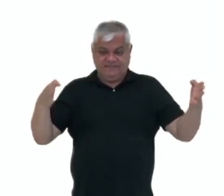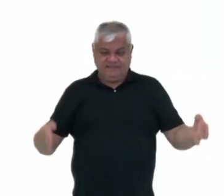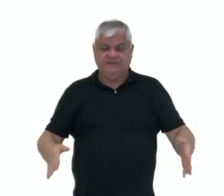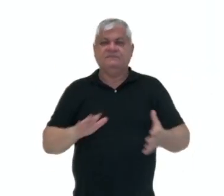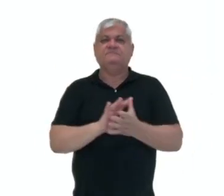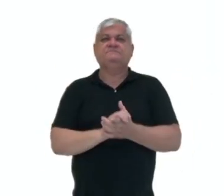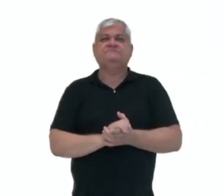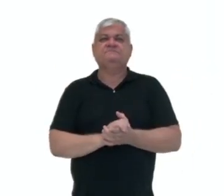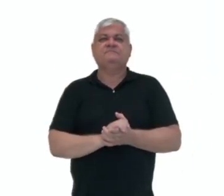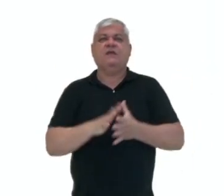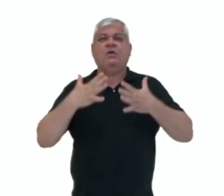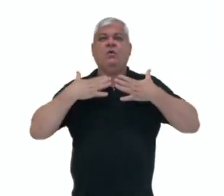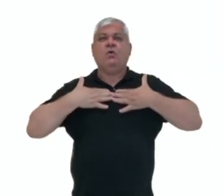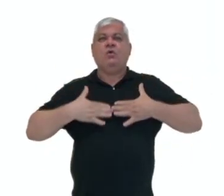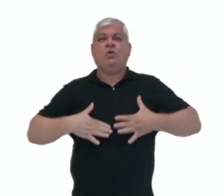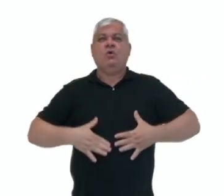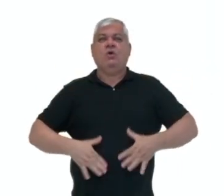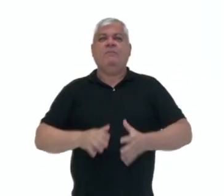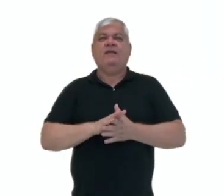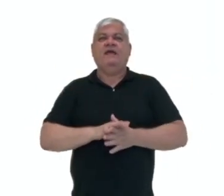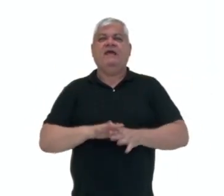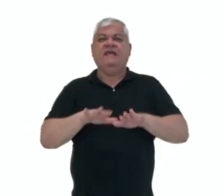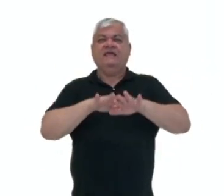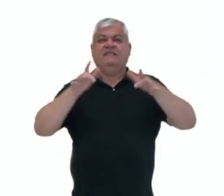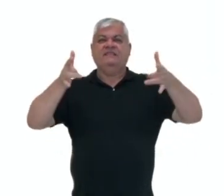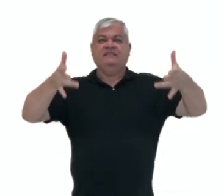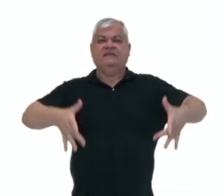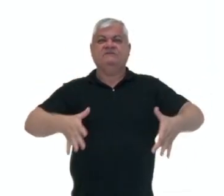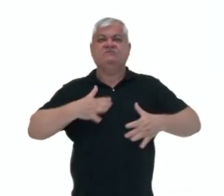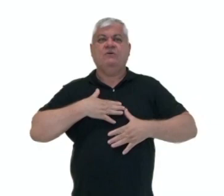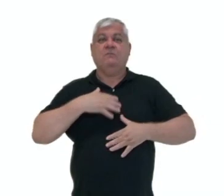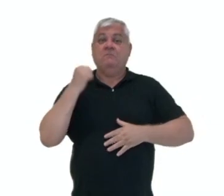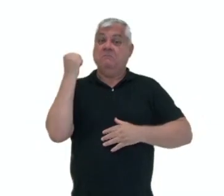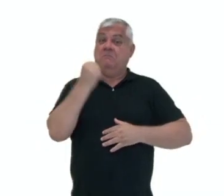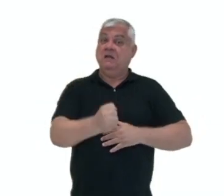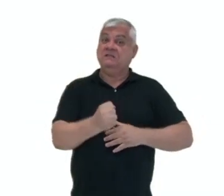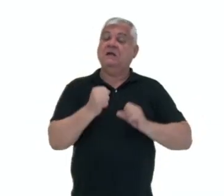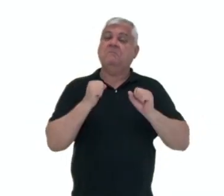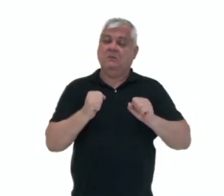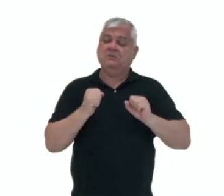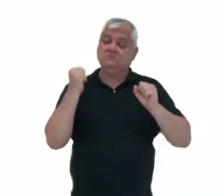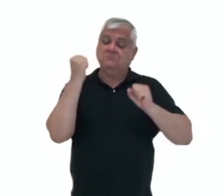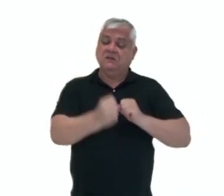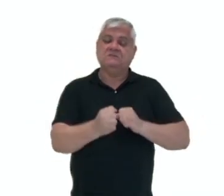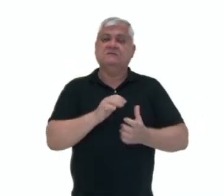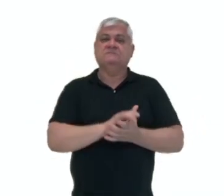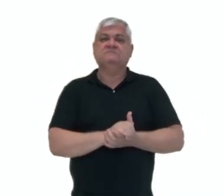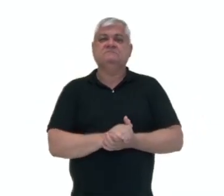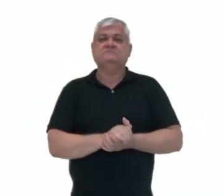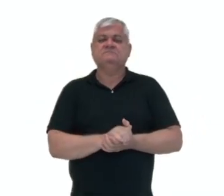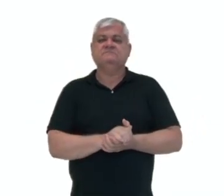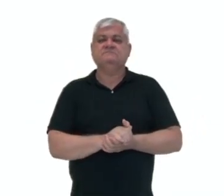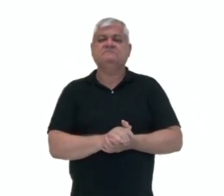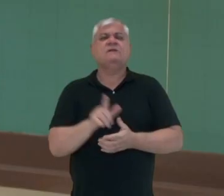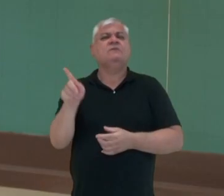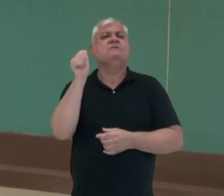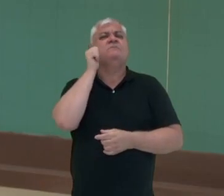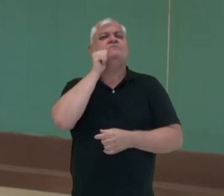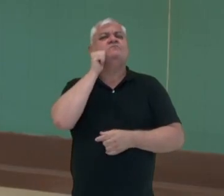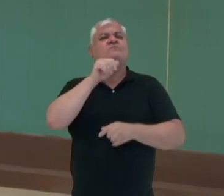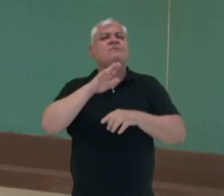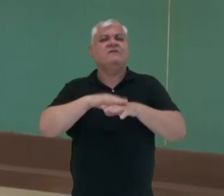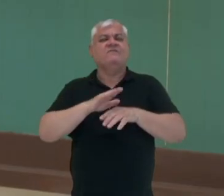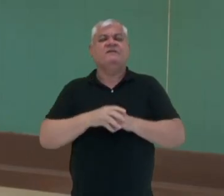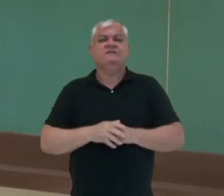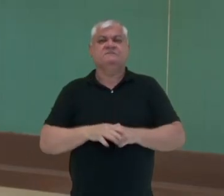citou, se eu deixar o público decidir, eles podem até me matar. Problematizou a psicologia humana e as relações do poder. O que ela fez? Ela